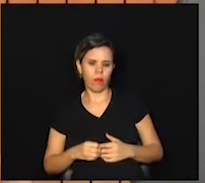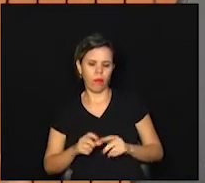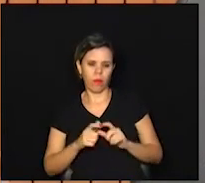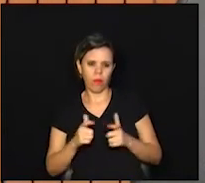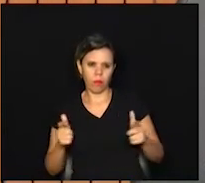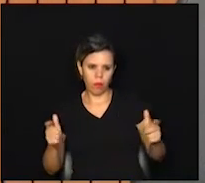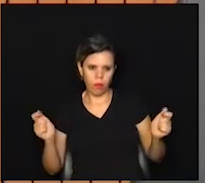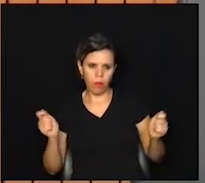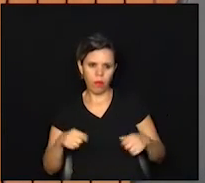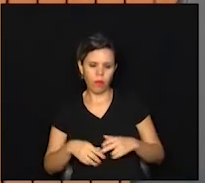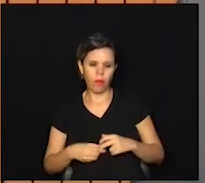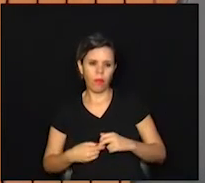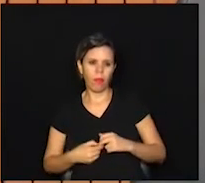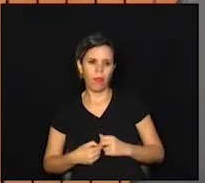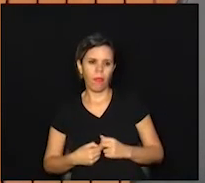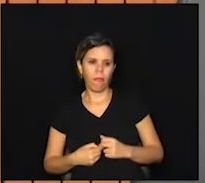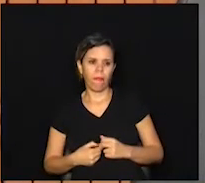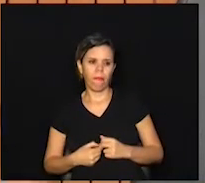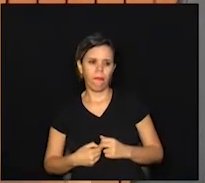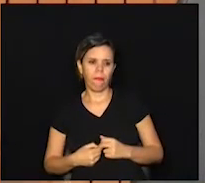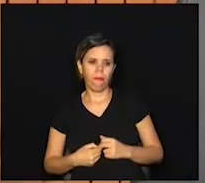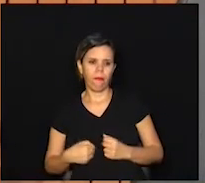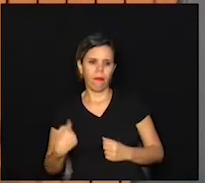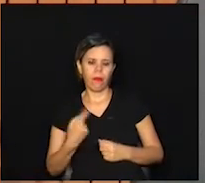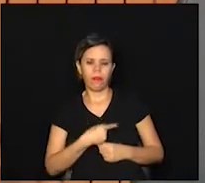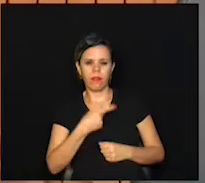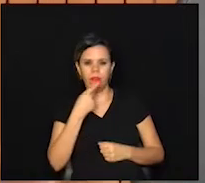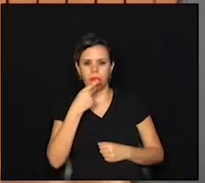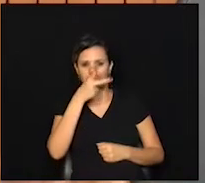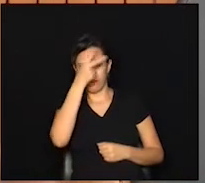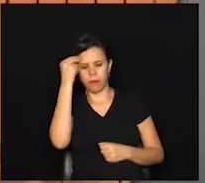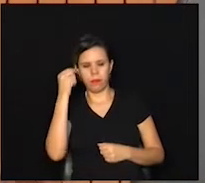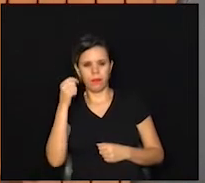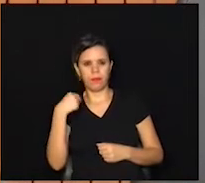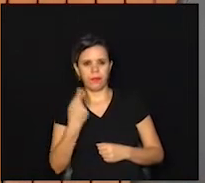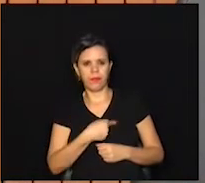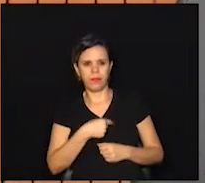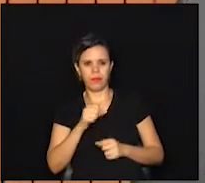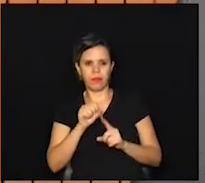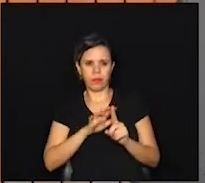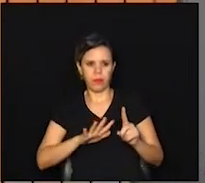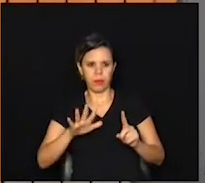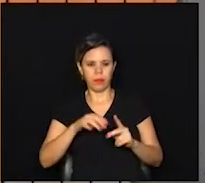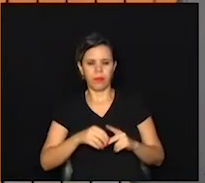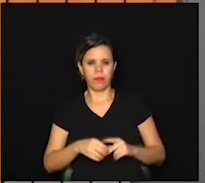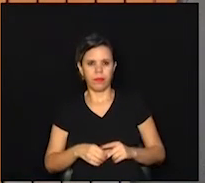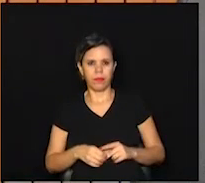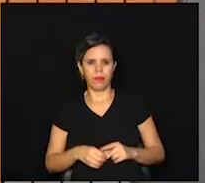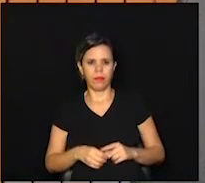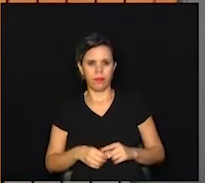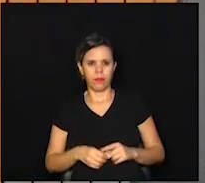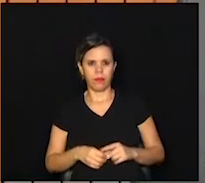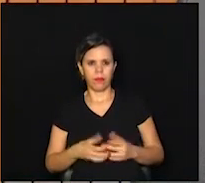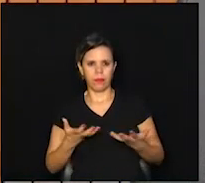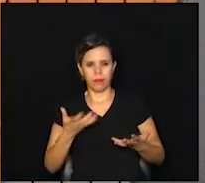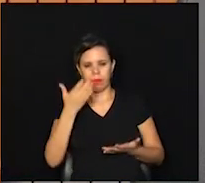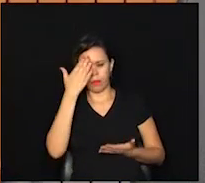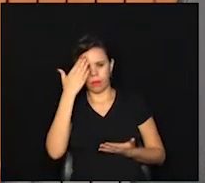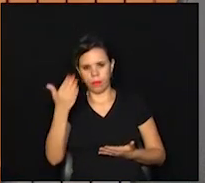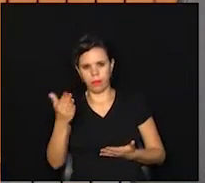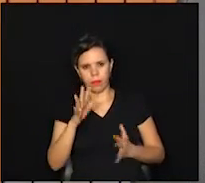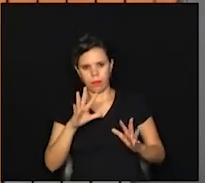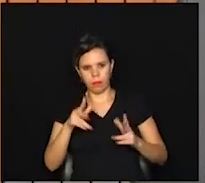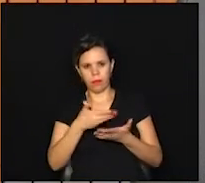ampla possível, quando a gente fala de poder público, também quando a gente fala de sociedade. Então, gente, quero mais uma vez agradecer a